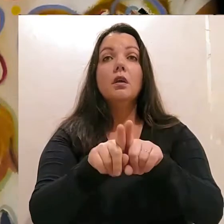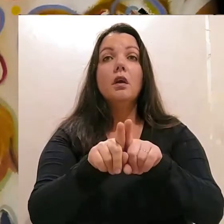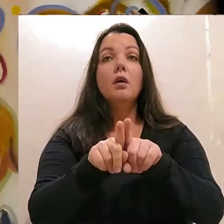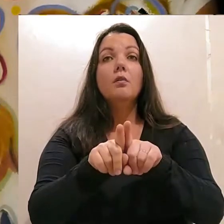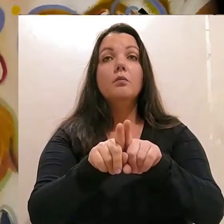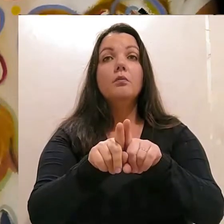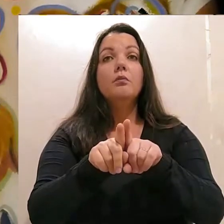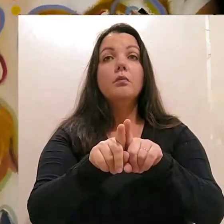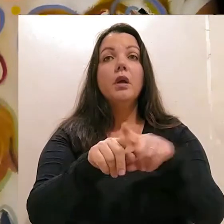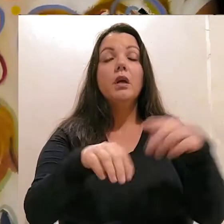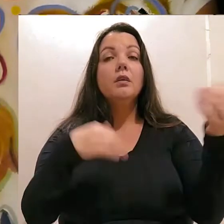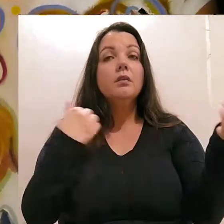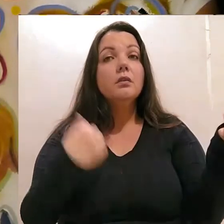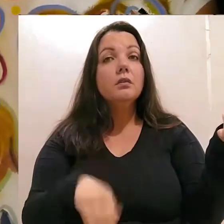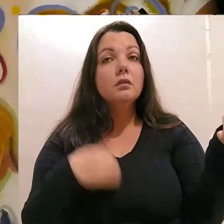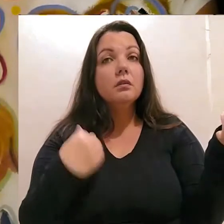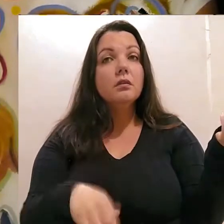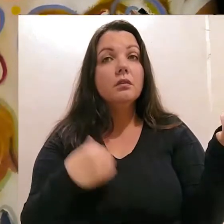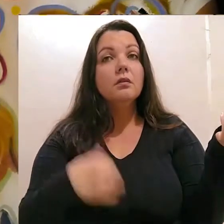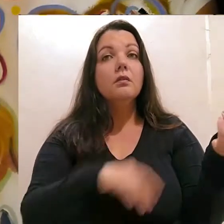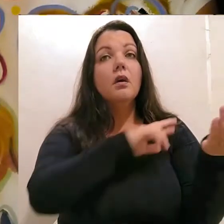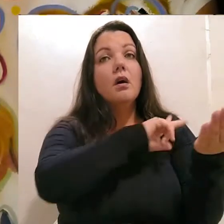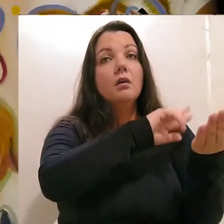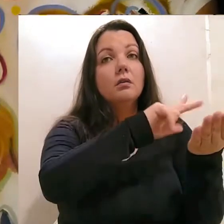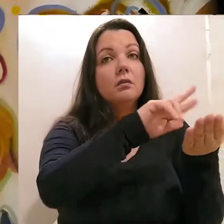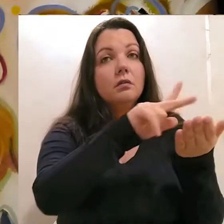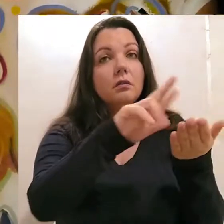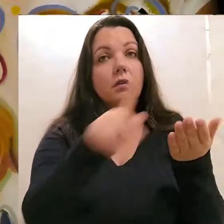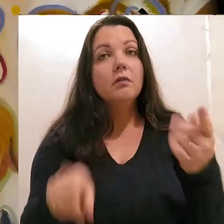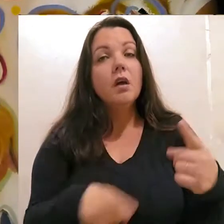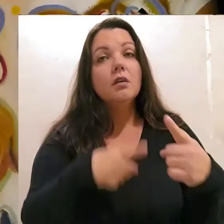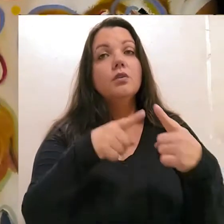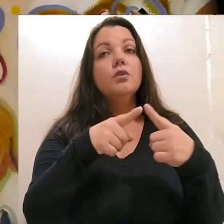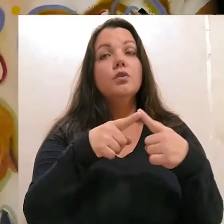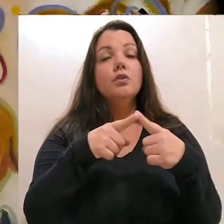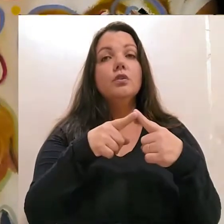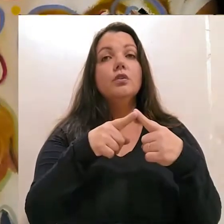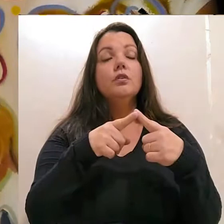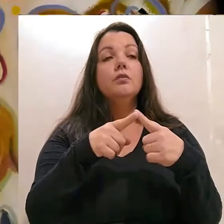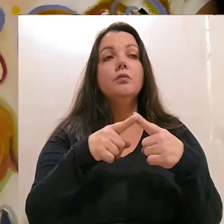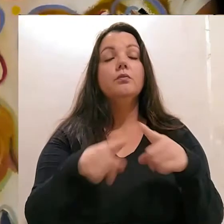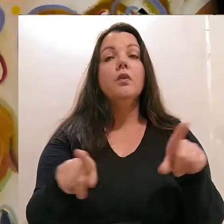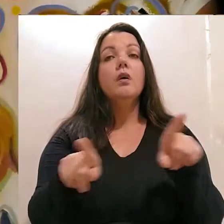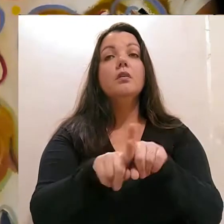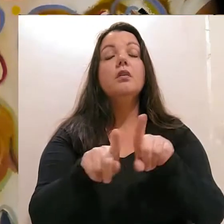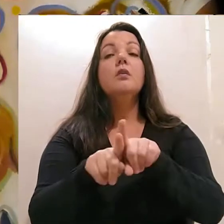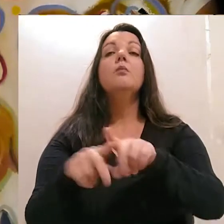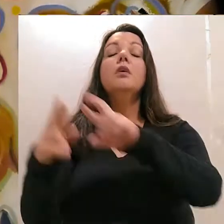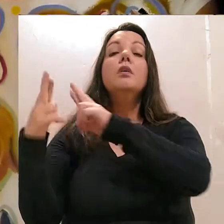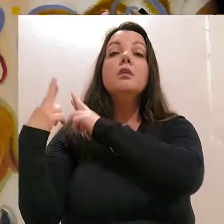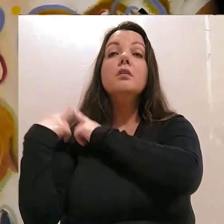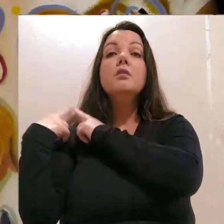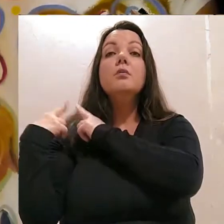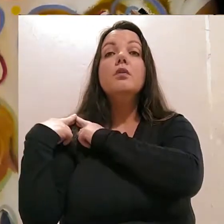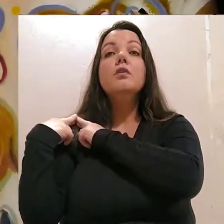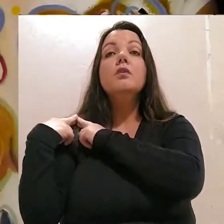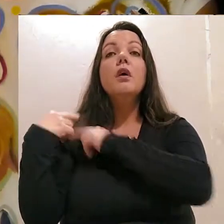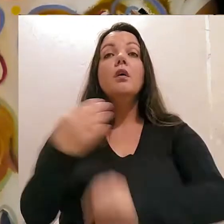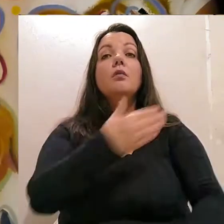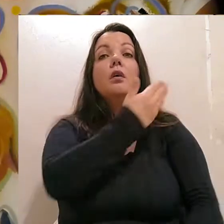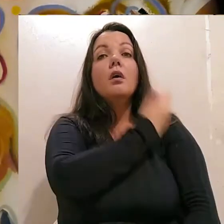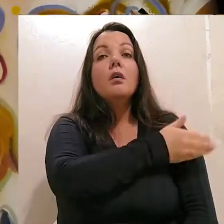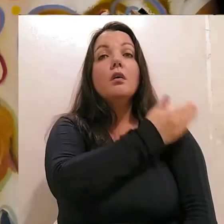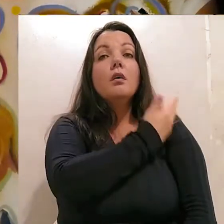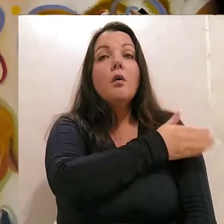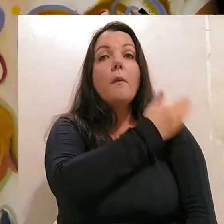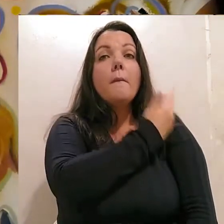tocam algum instrumento né e a ele é responsável também perguntamos ensaios né